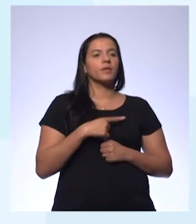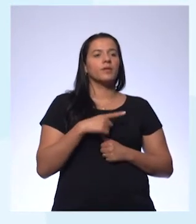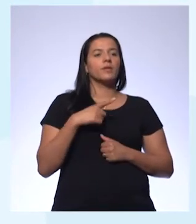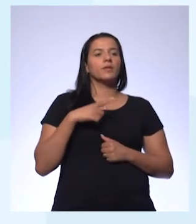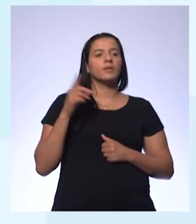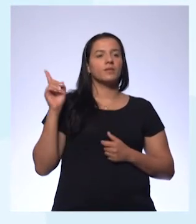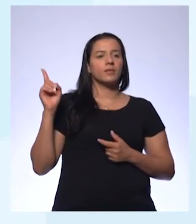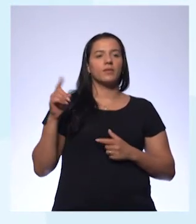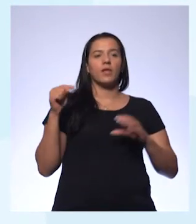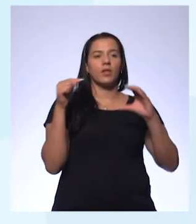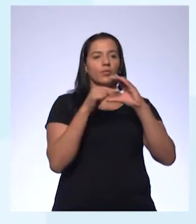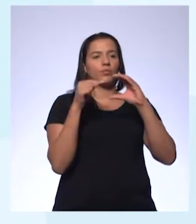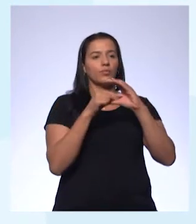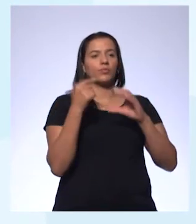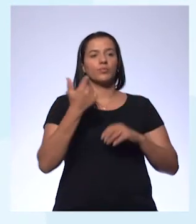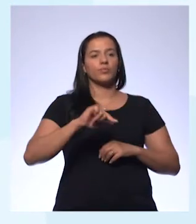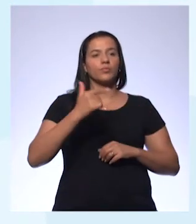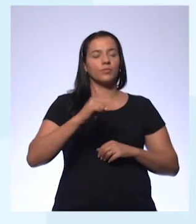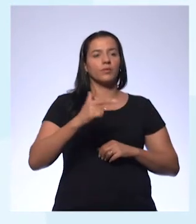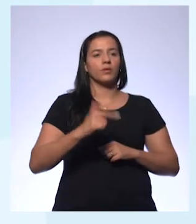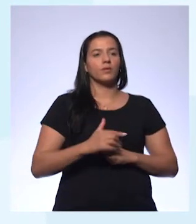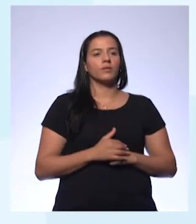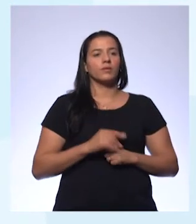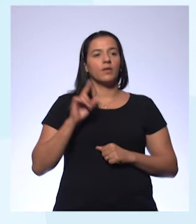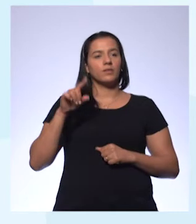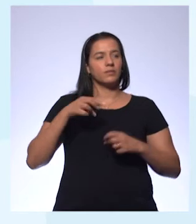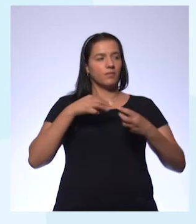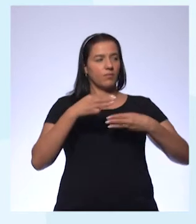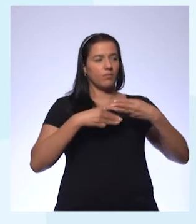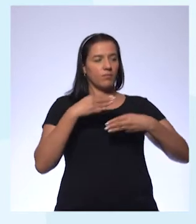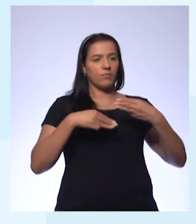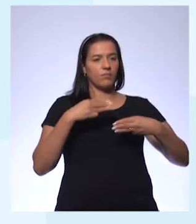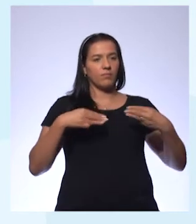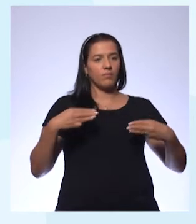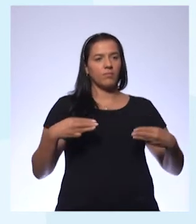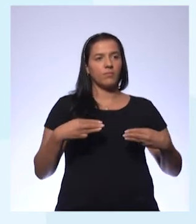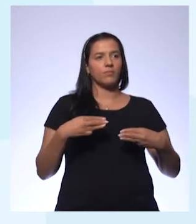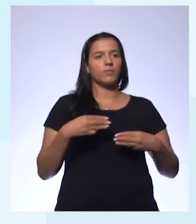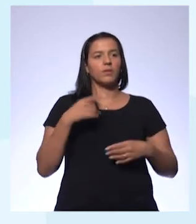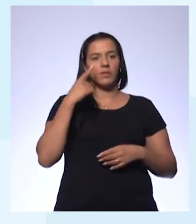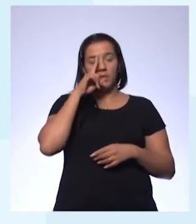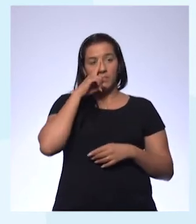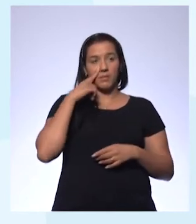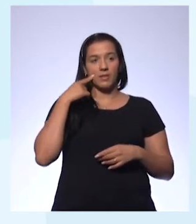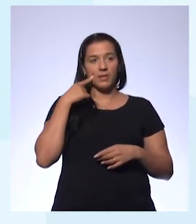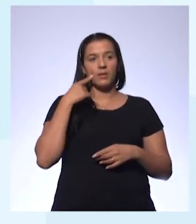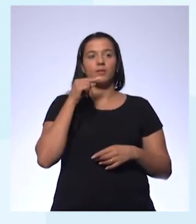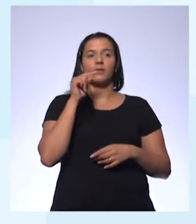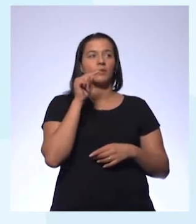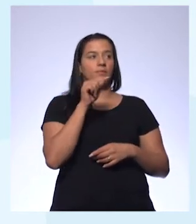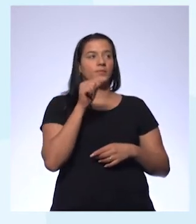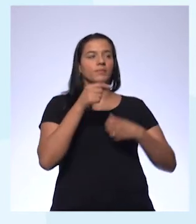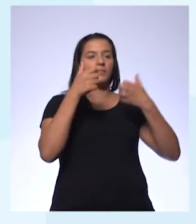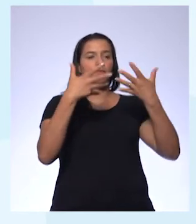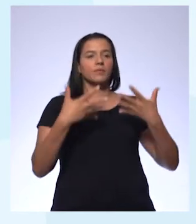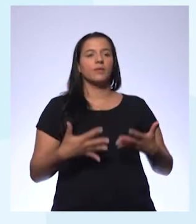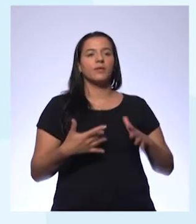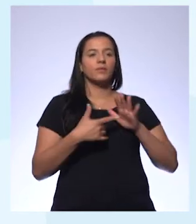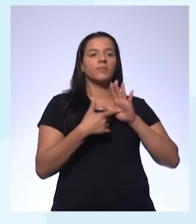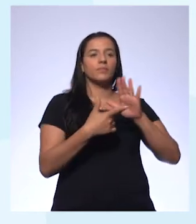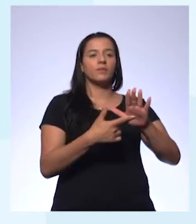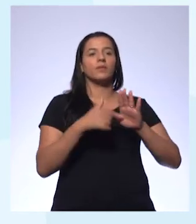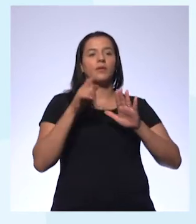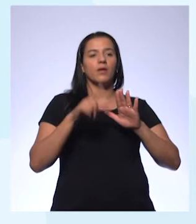Então ela não tem núcleo. Ó, esse negócio, esse macarrãozinho aí que tá aí dentro, o amarelinho, Isso aí está representando material